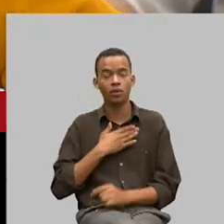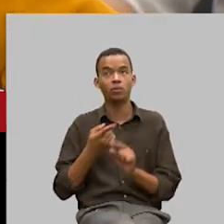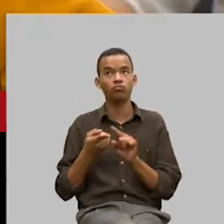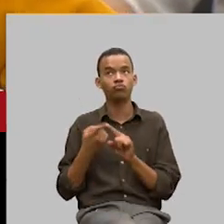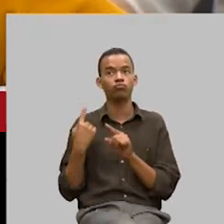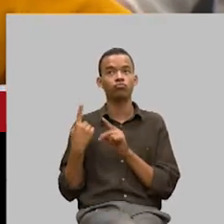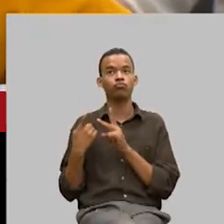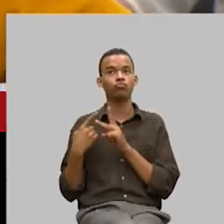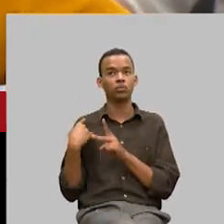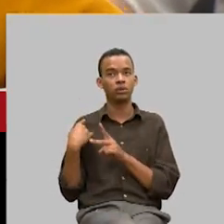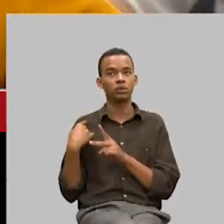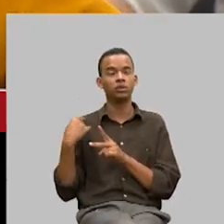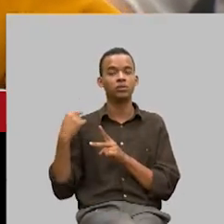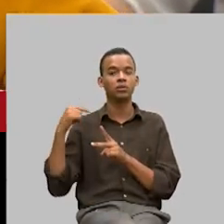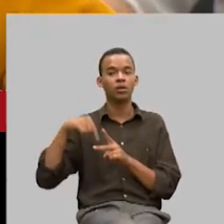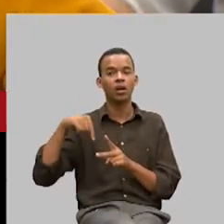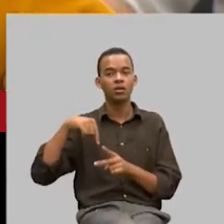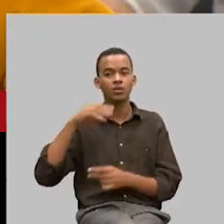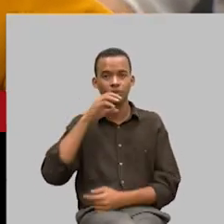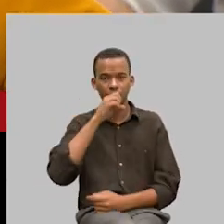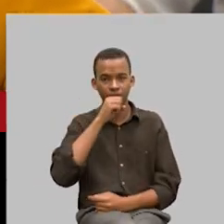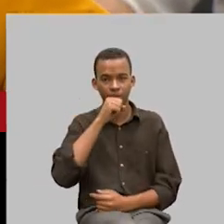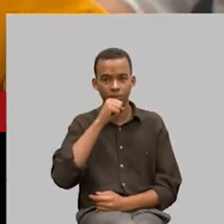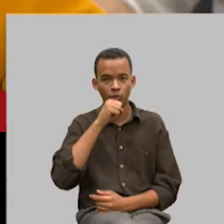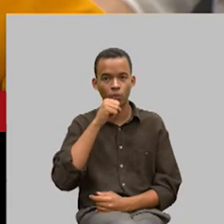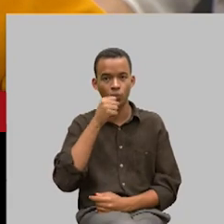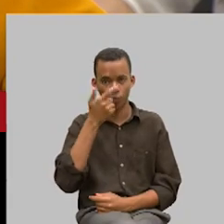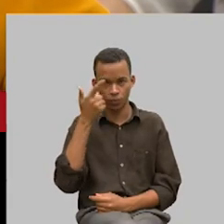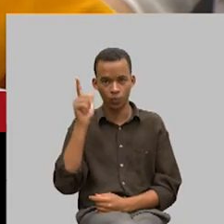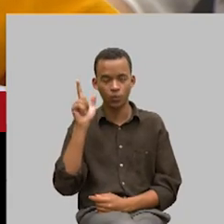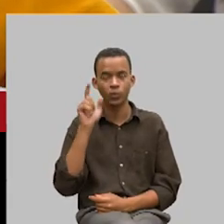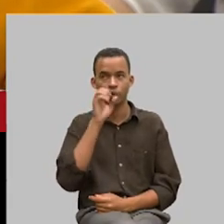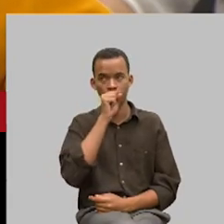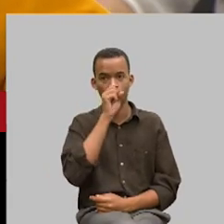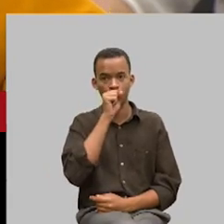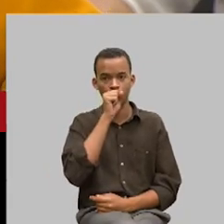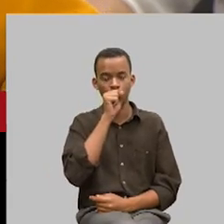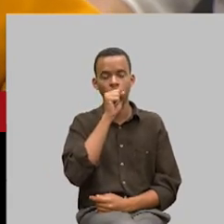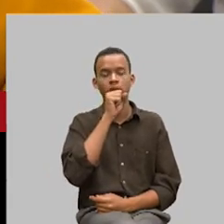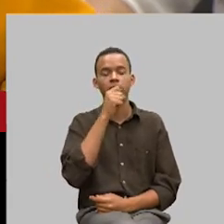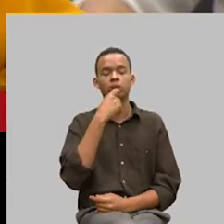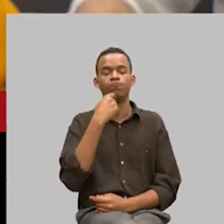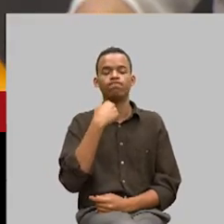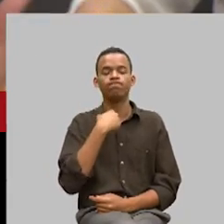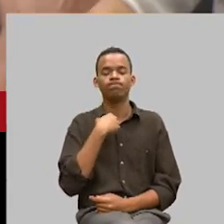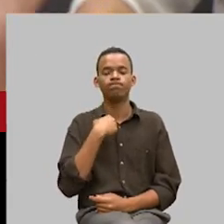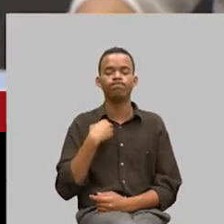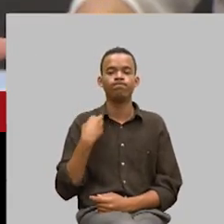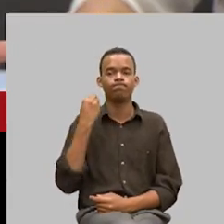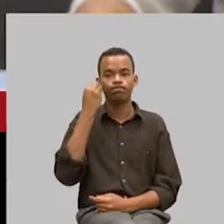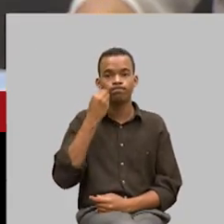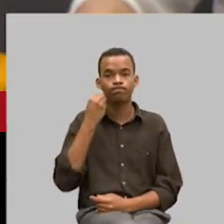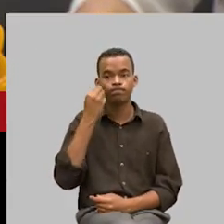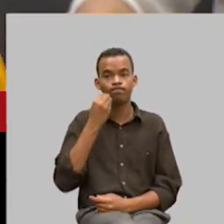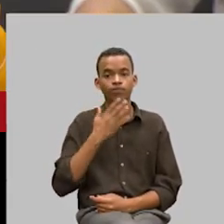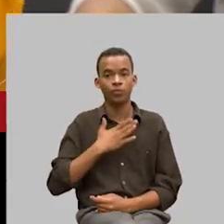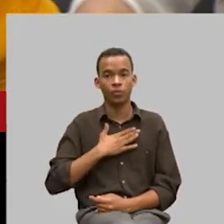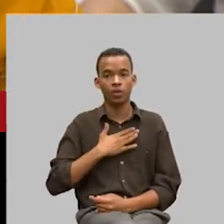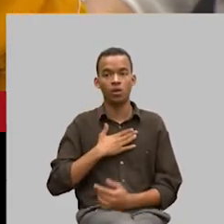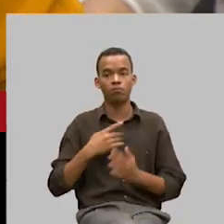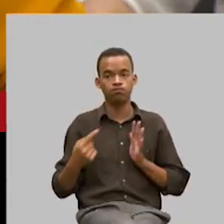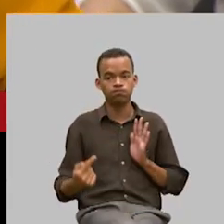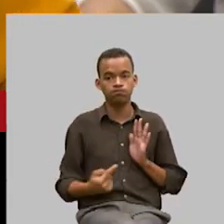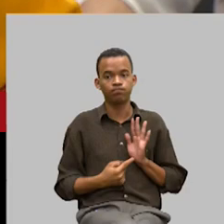e até sábado que me tocaram muito para eu vir aqui aqui falar foram e também das minhas experiências mais